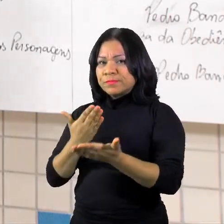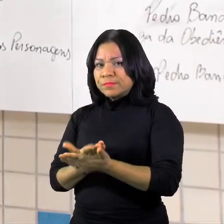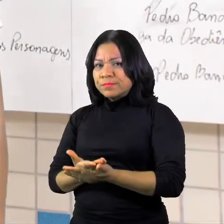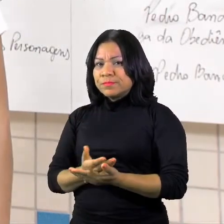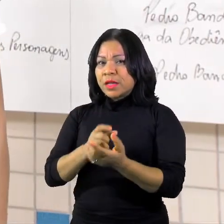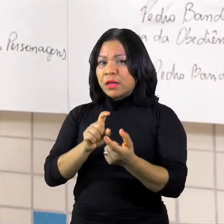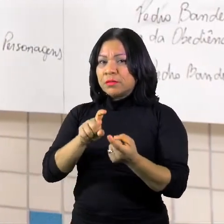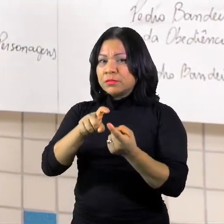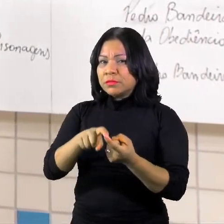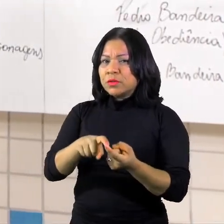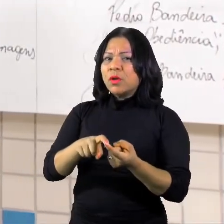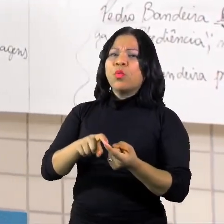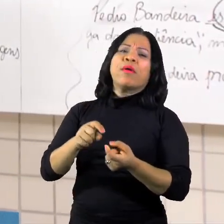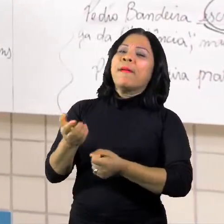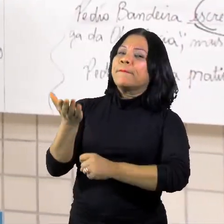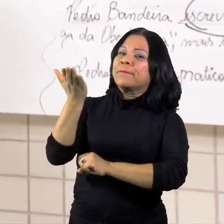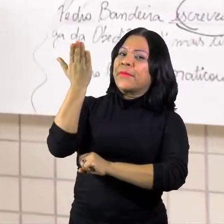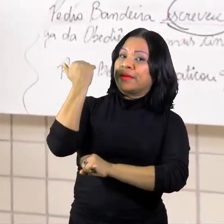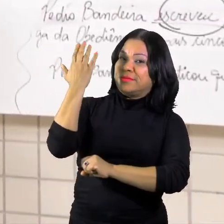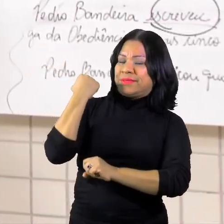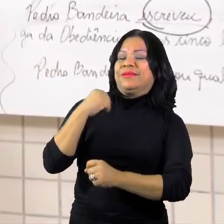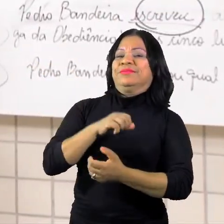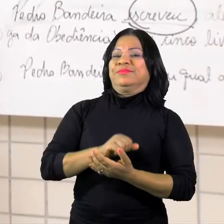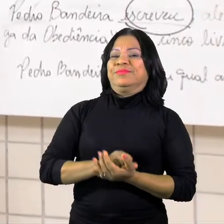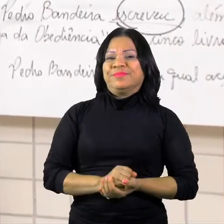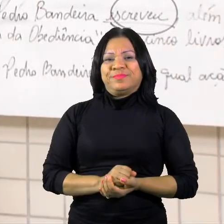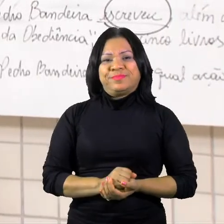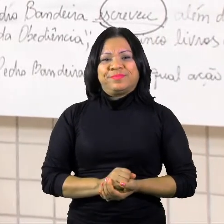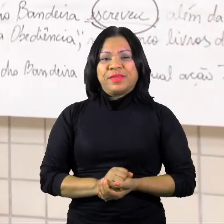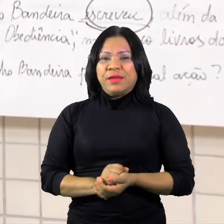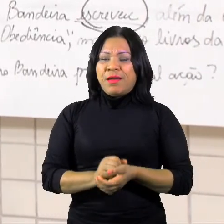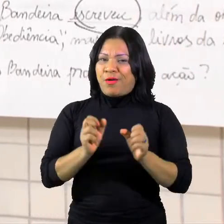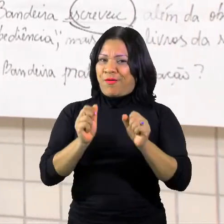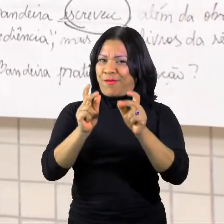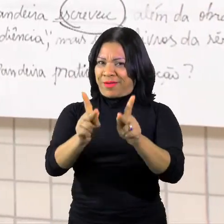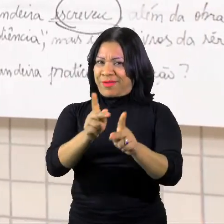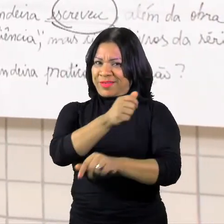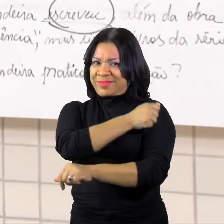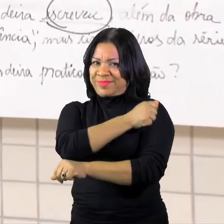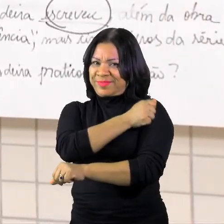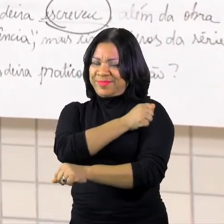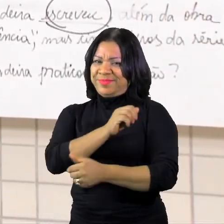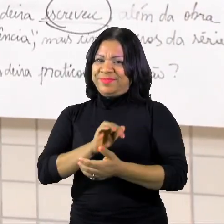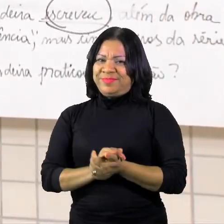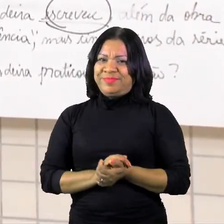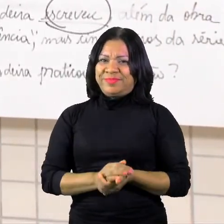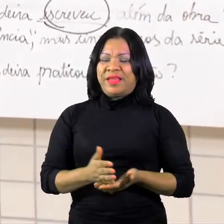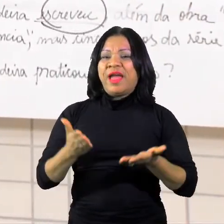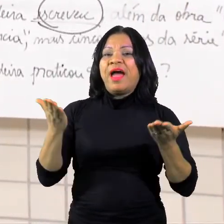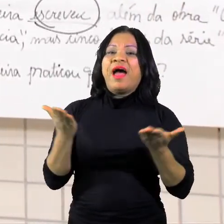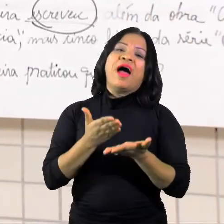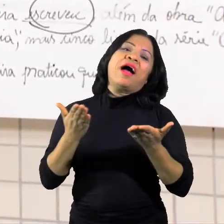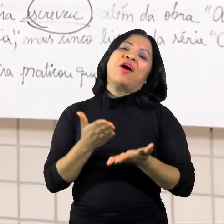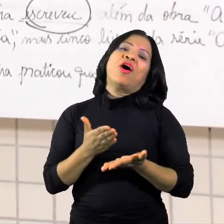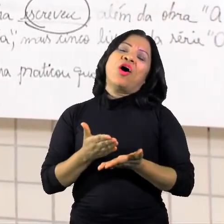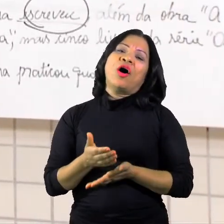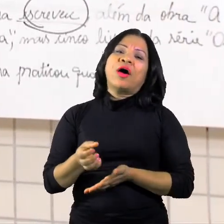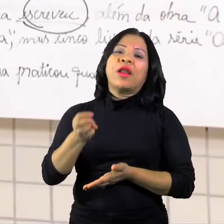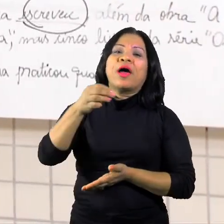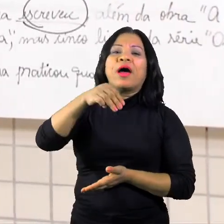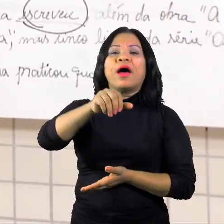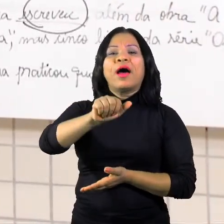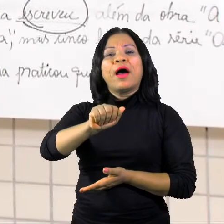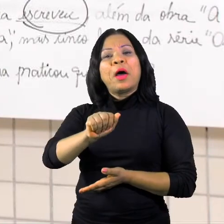quê? Pretérito. Ok, alunos? Então vamos lá para o mapa mental da nossa aula. O que nós trabalhamos